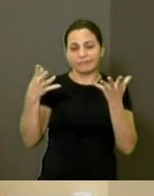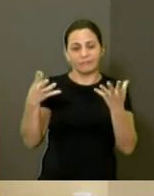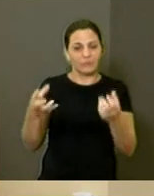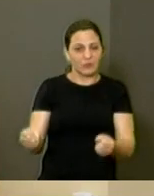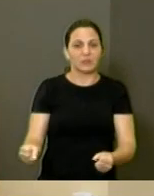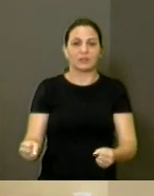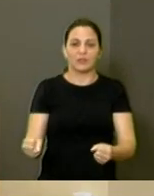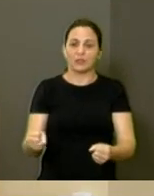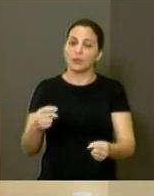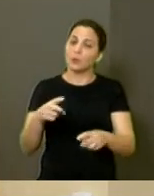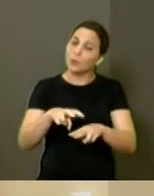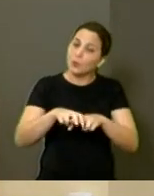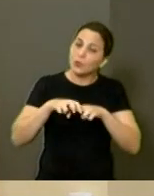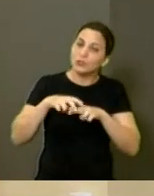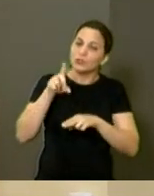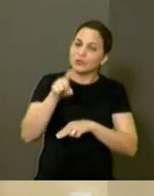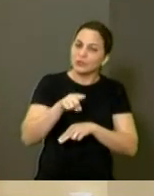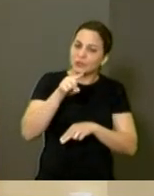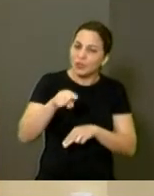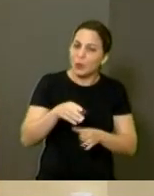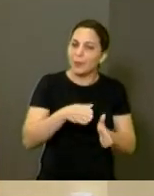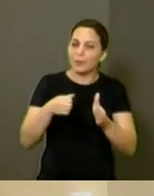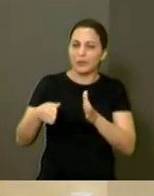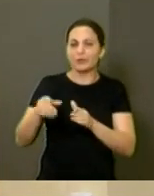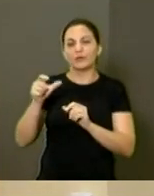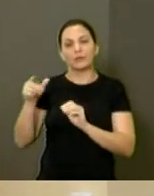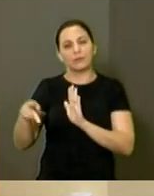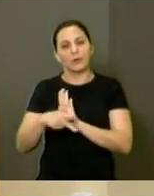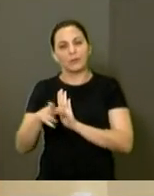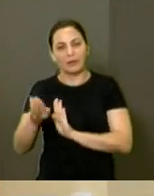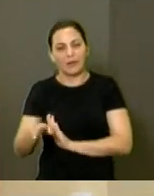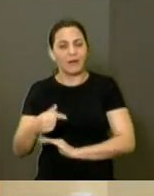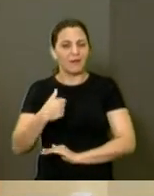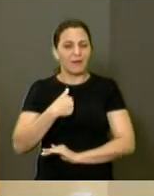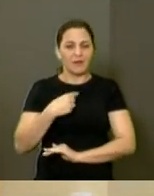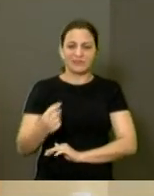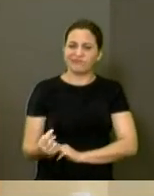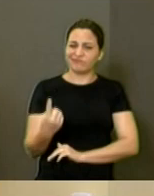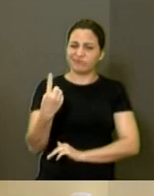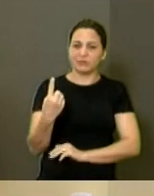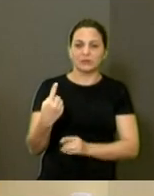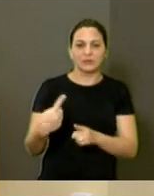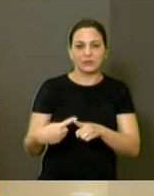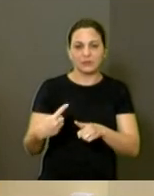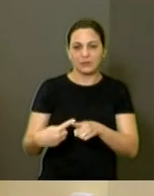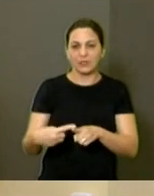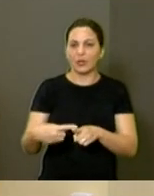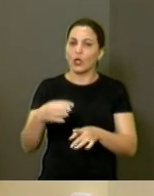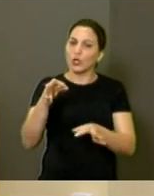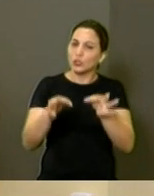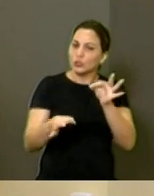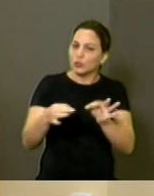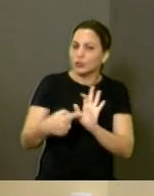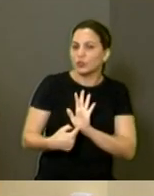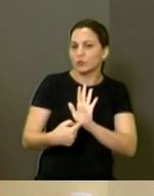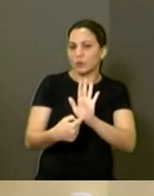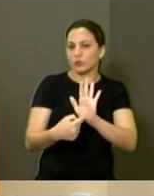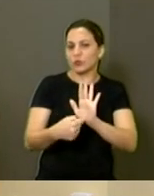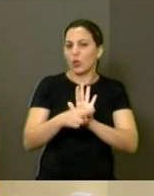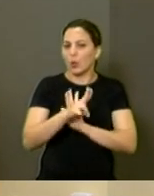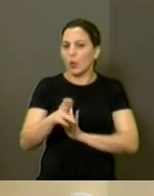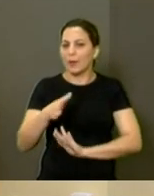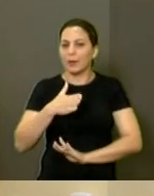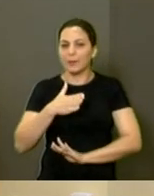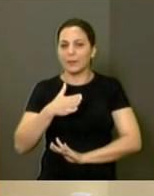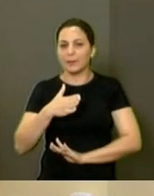a sua cassação mas espero que consiga reverter Mas sinceramente me causou muita estranheza saber que o juiz cita Eh o meu nome no